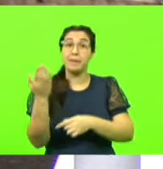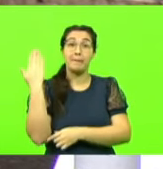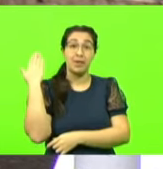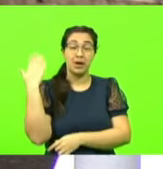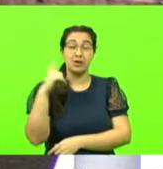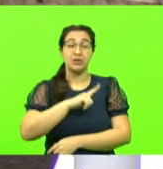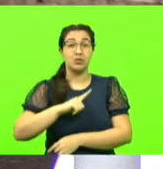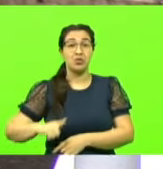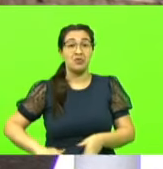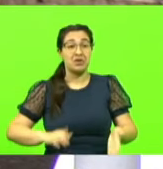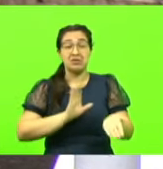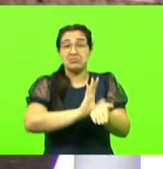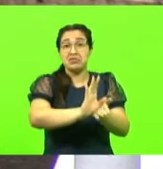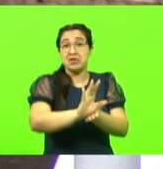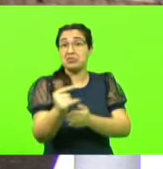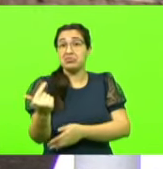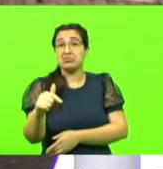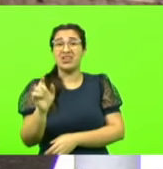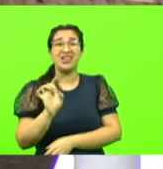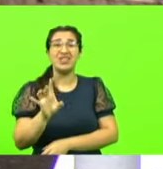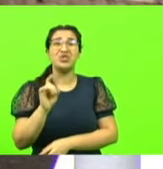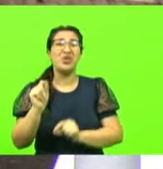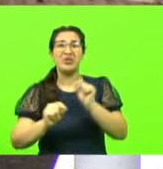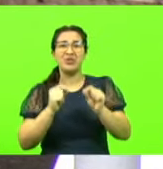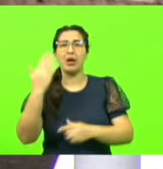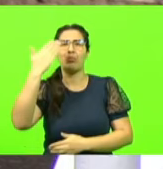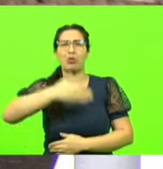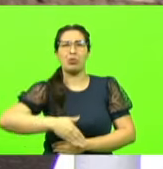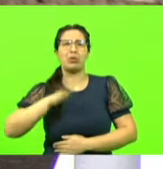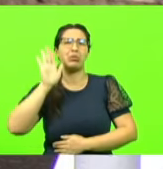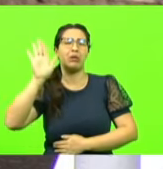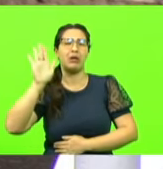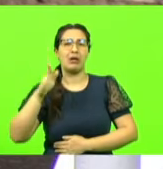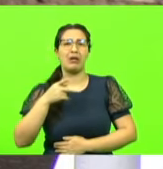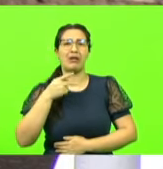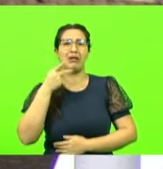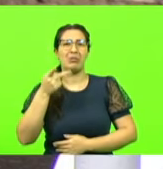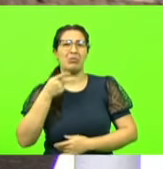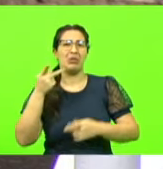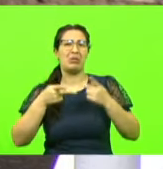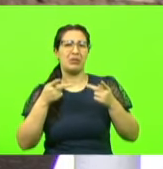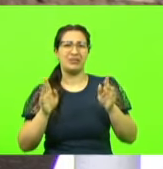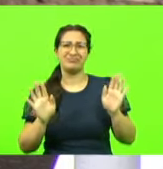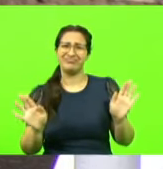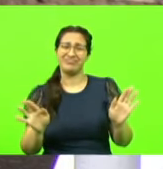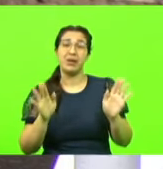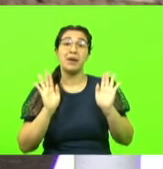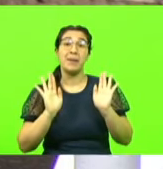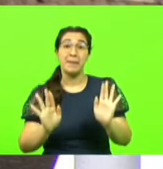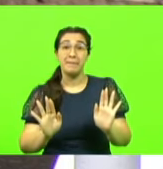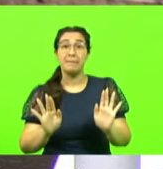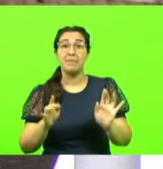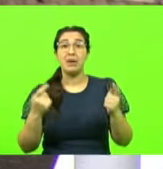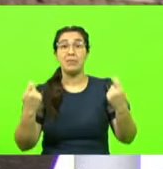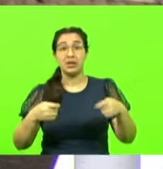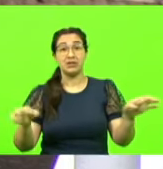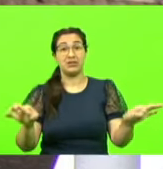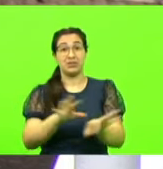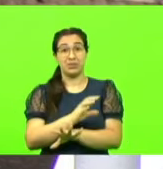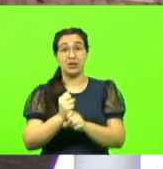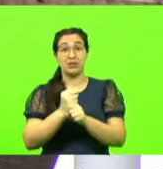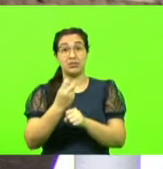investir, né, só promessas e mais promessas. A duplicação da 470 já era para ter sido concluída em